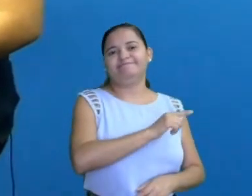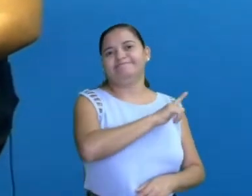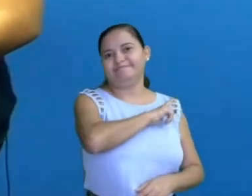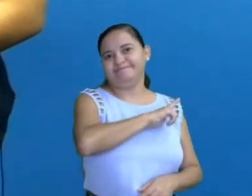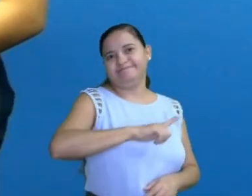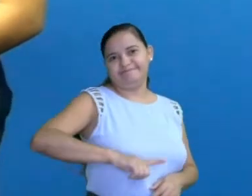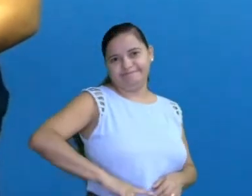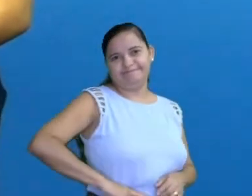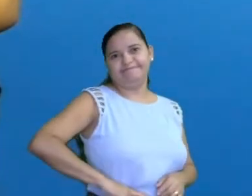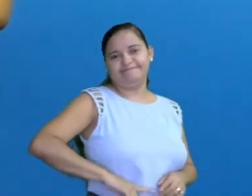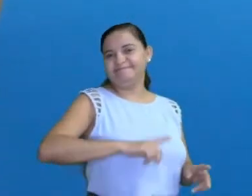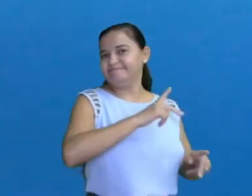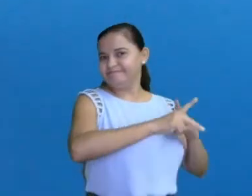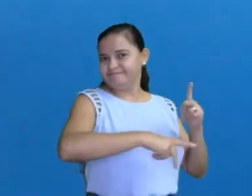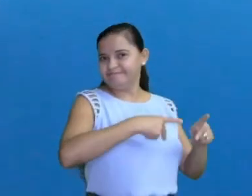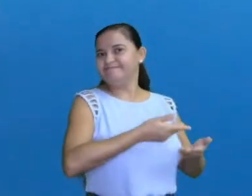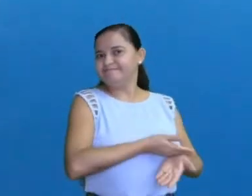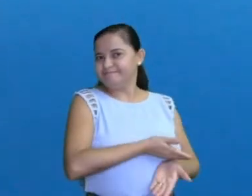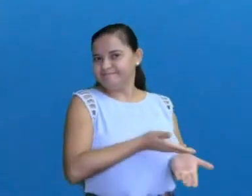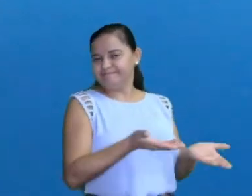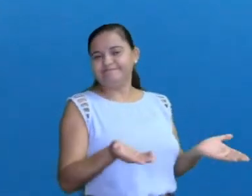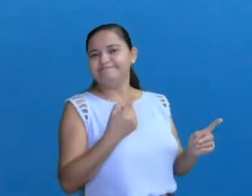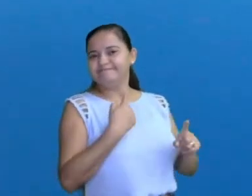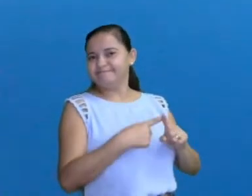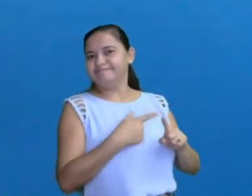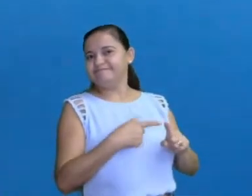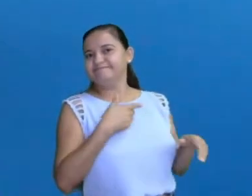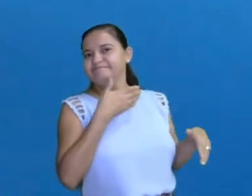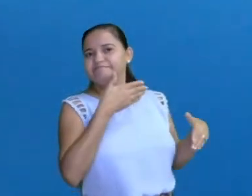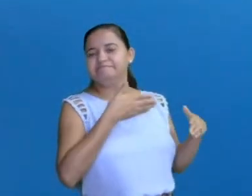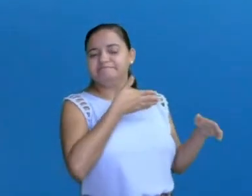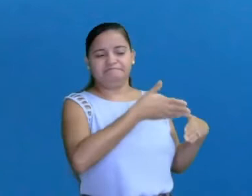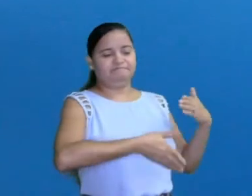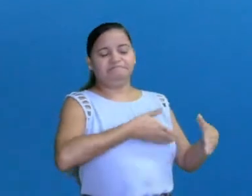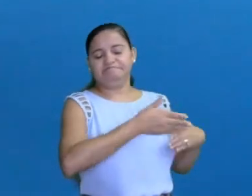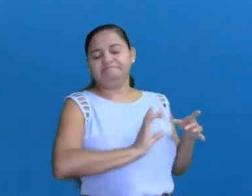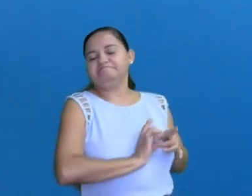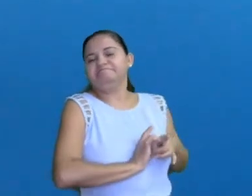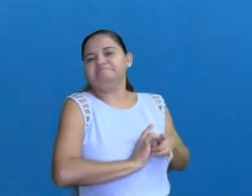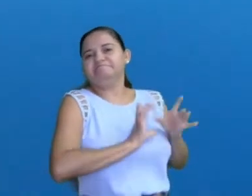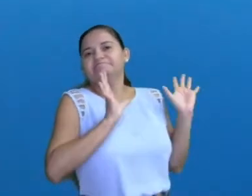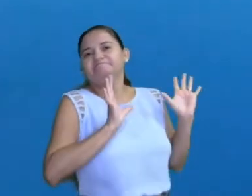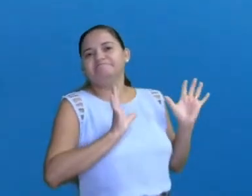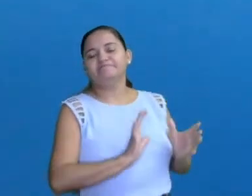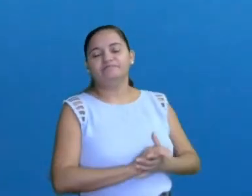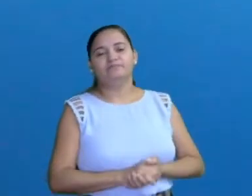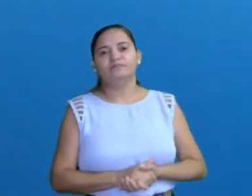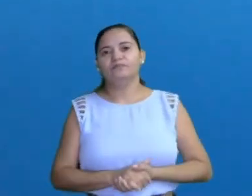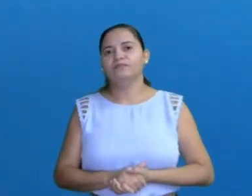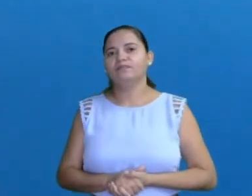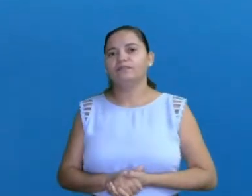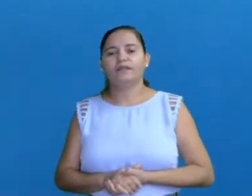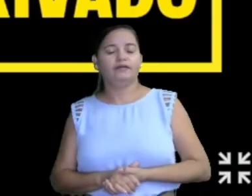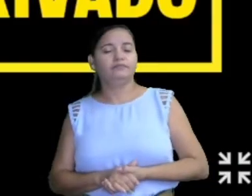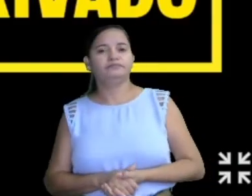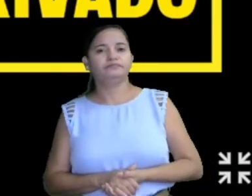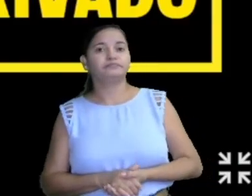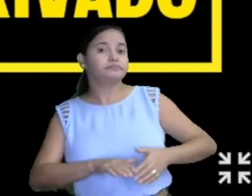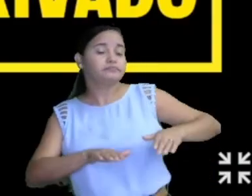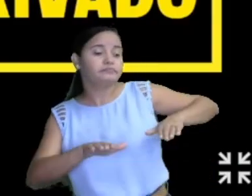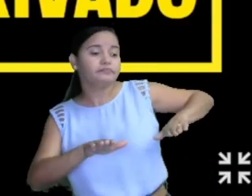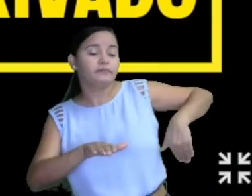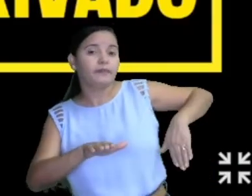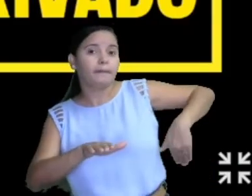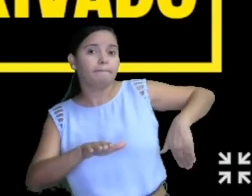público, certo? Por quê? Porque a gente tem acesso a ele, né? É de livre acesso para todo mundo. E a praia?